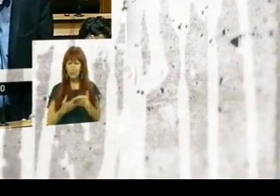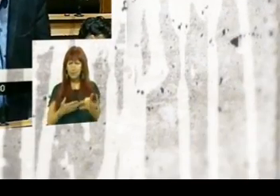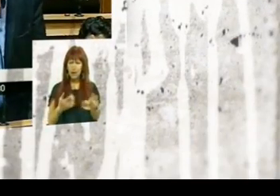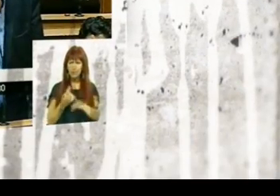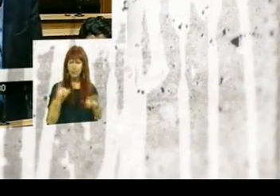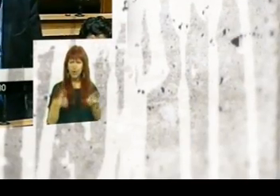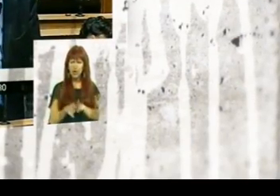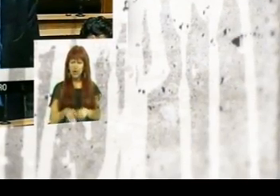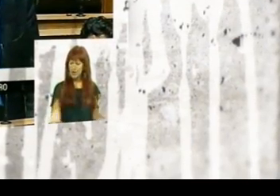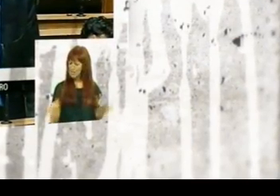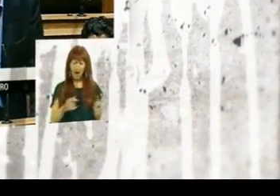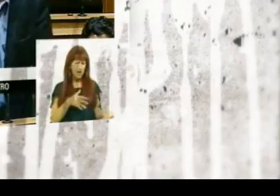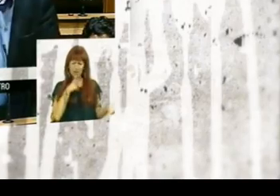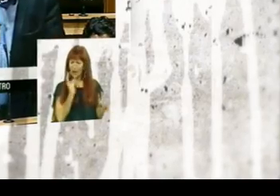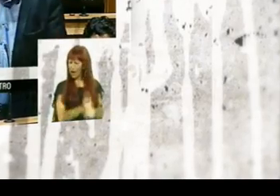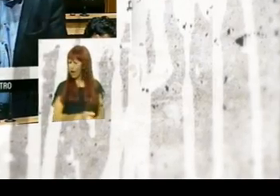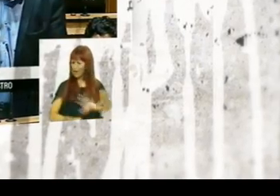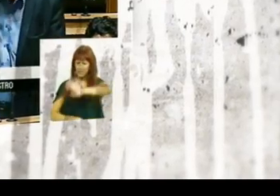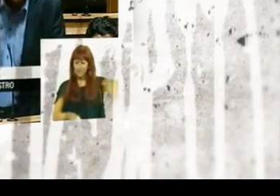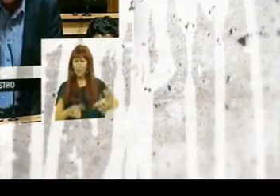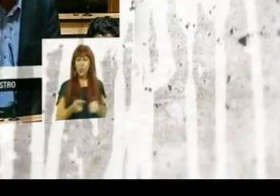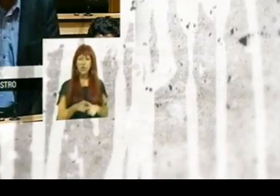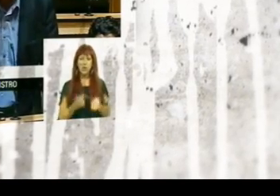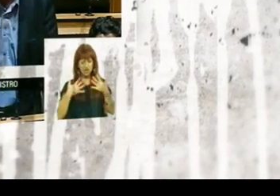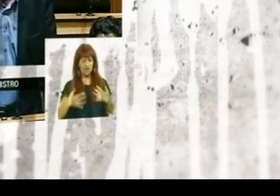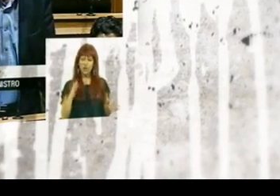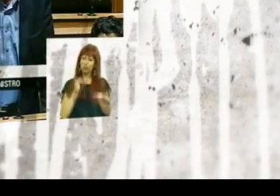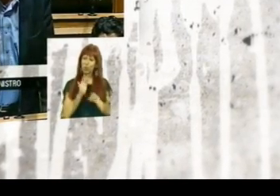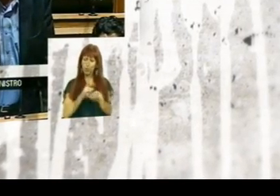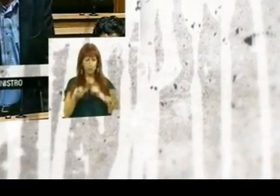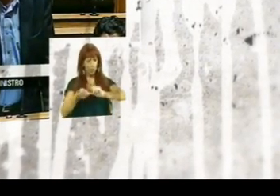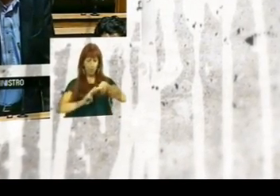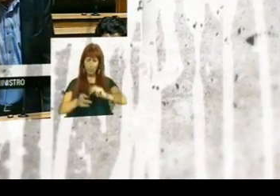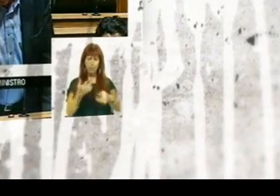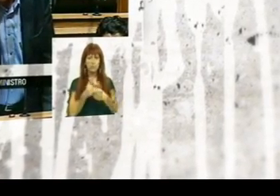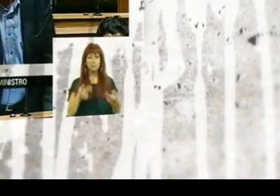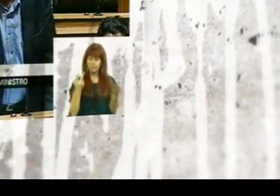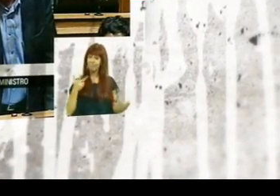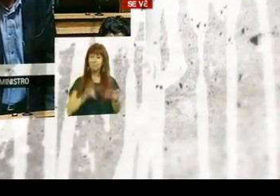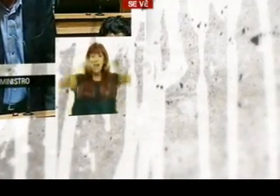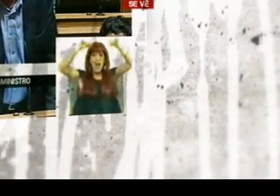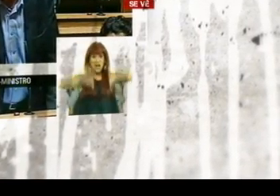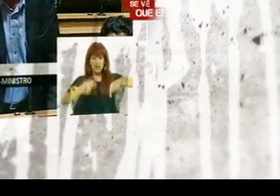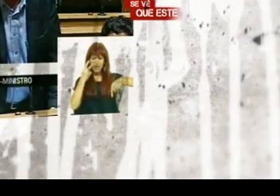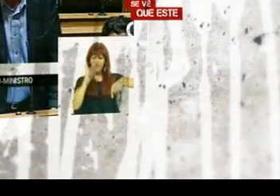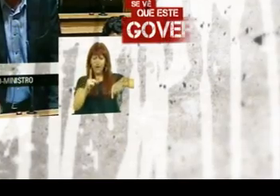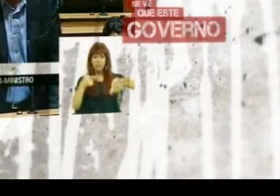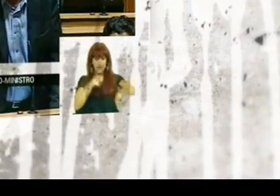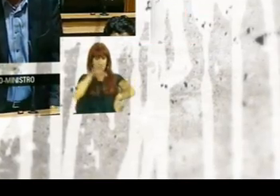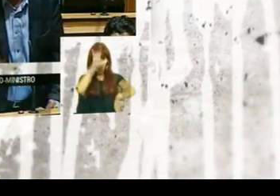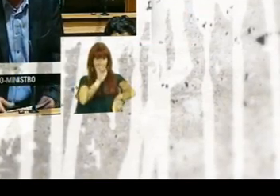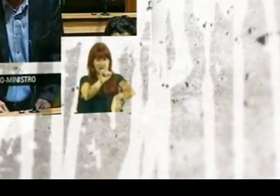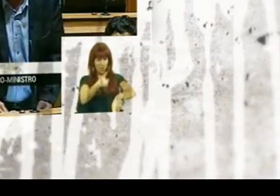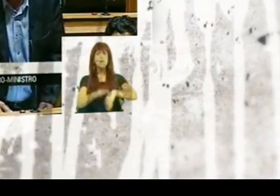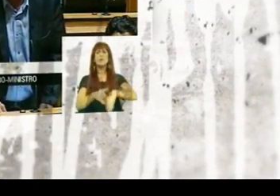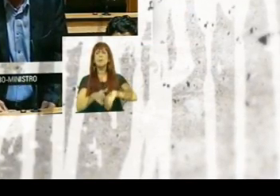Porque por mais votas que dê, por mais fatos que vista, na realidade, aqui se vê que este governo